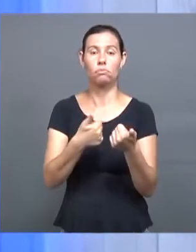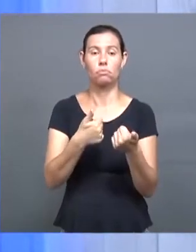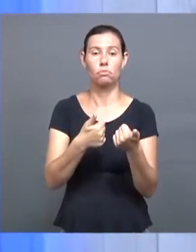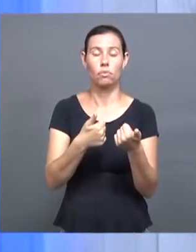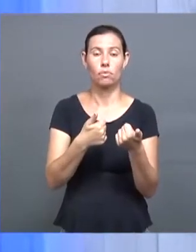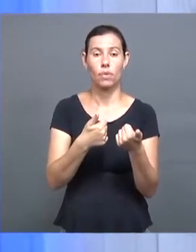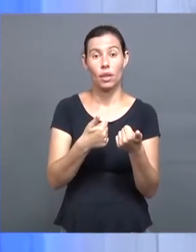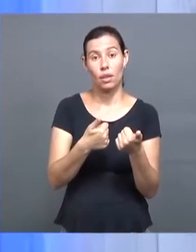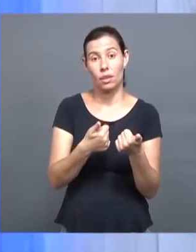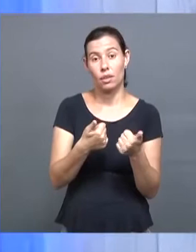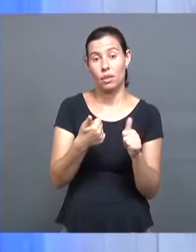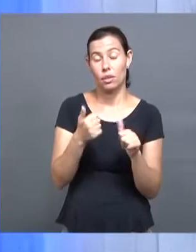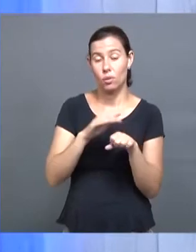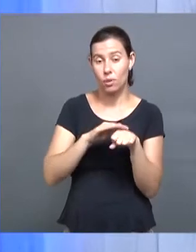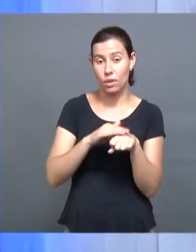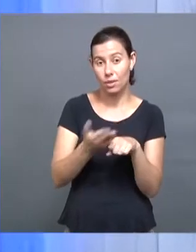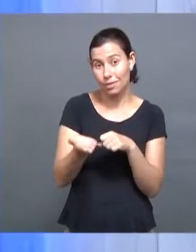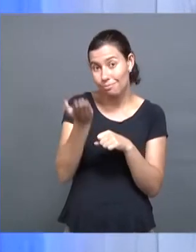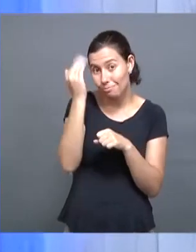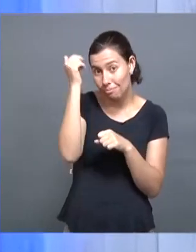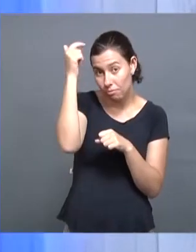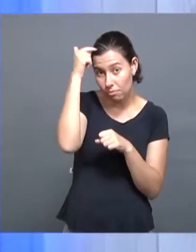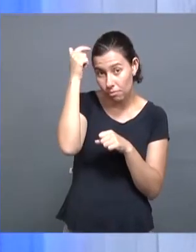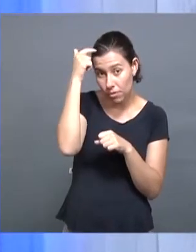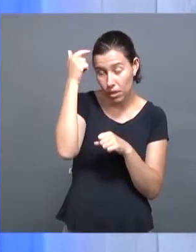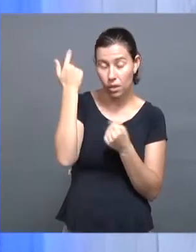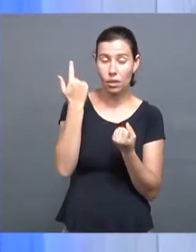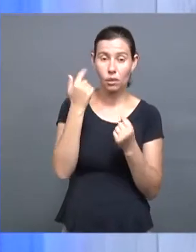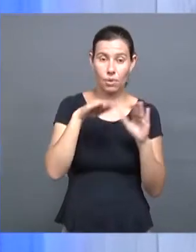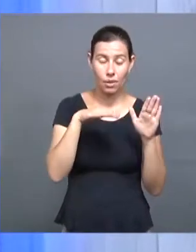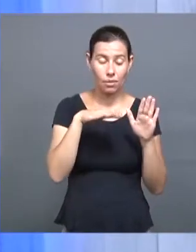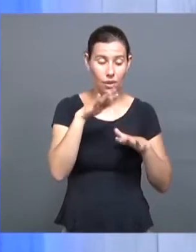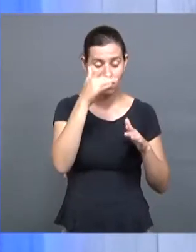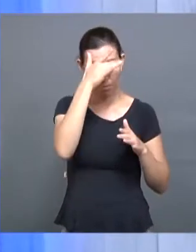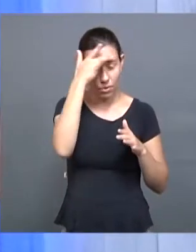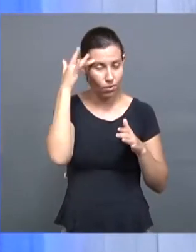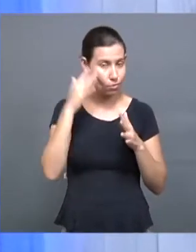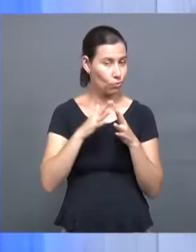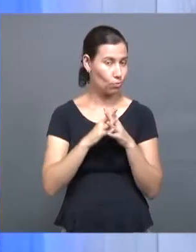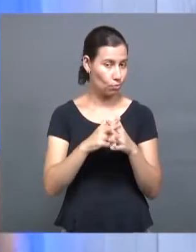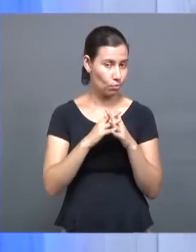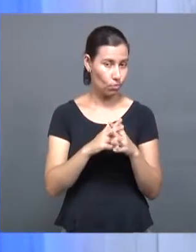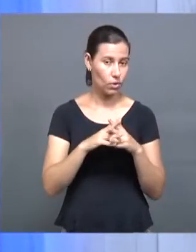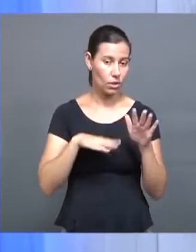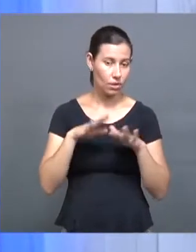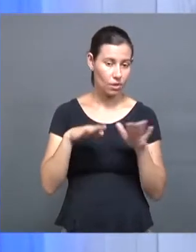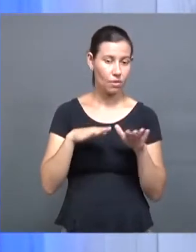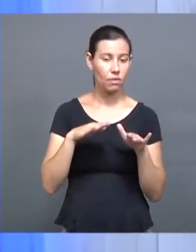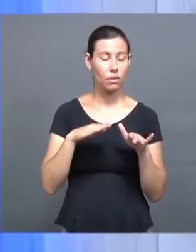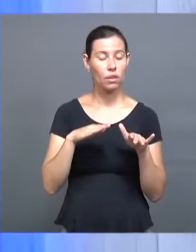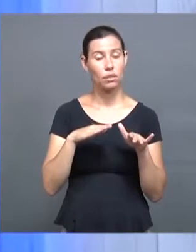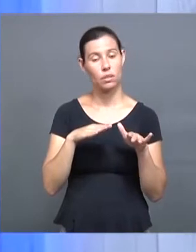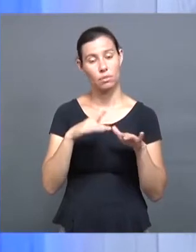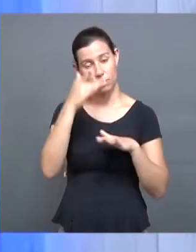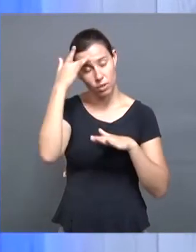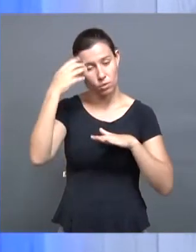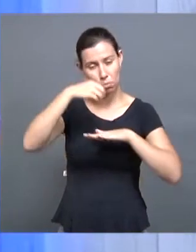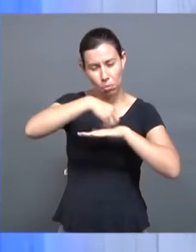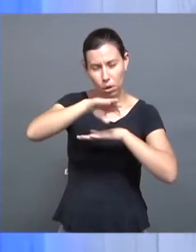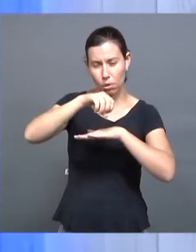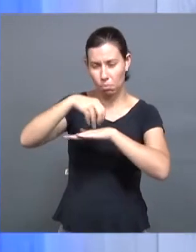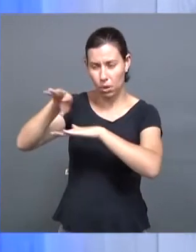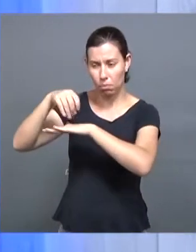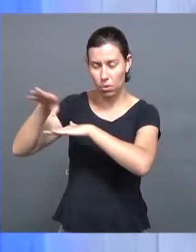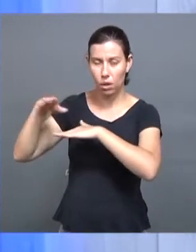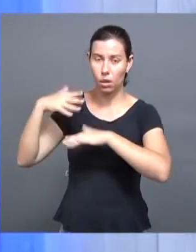digestivo. Mas são associações que vão se perpetuando entre familiares, na comunidade, e acabam, às vezes,